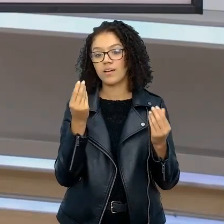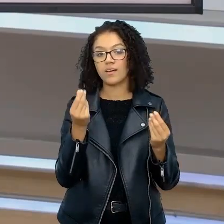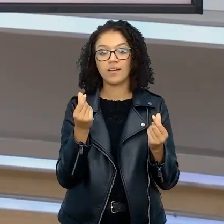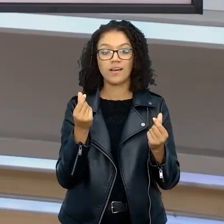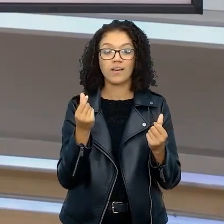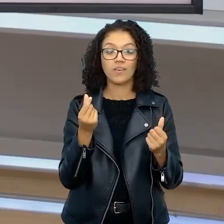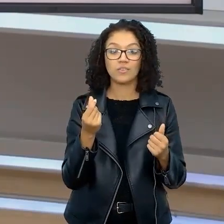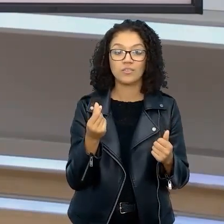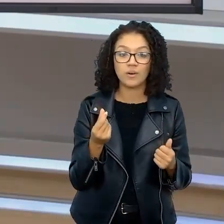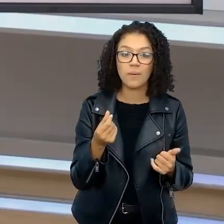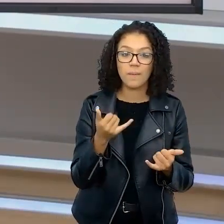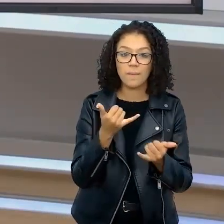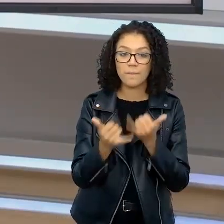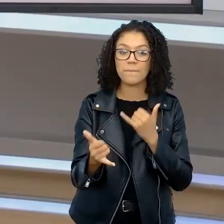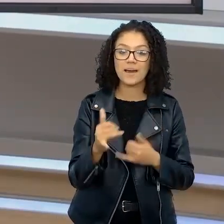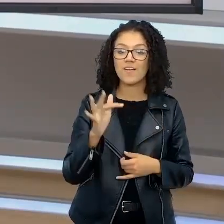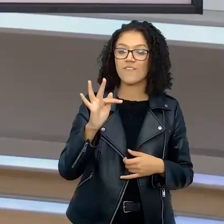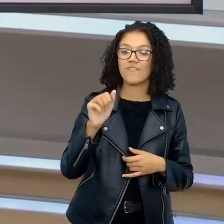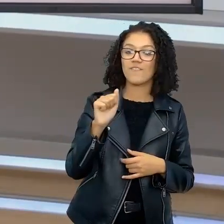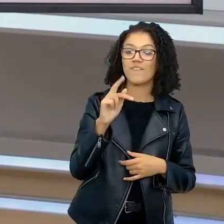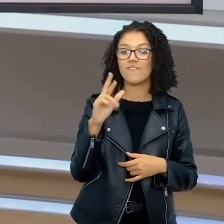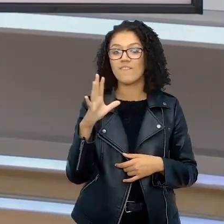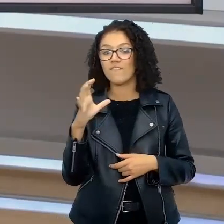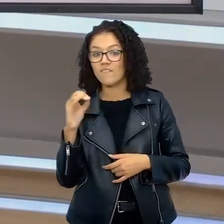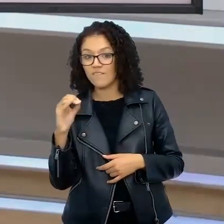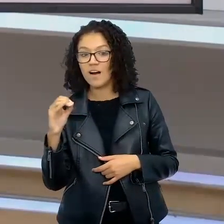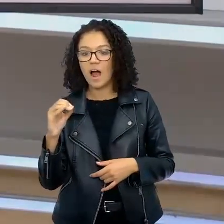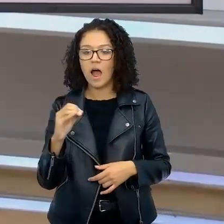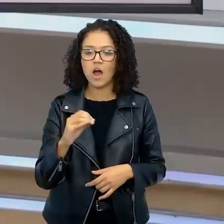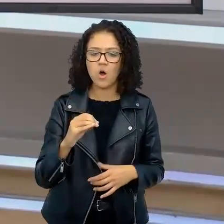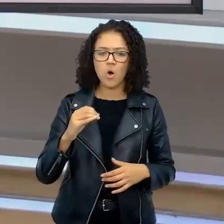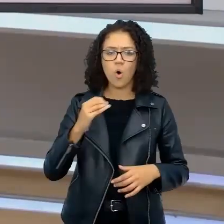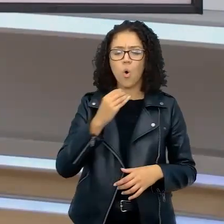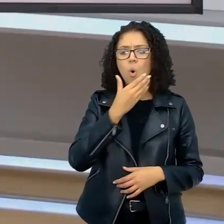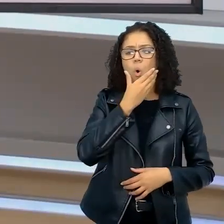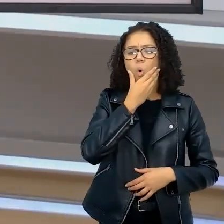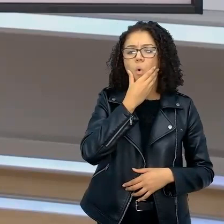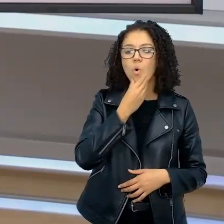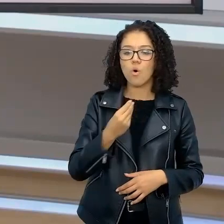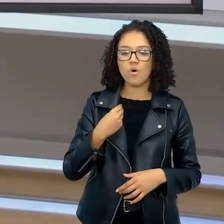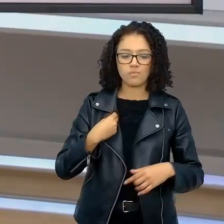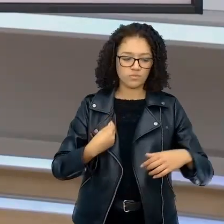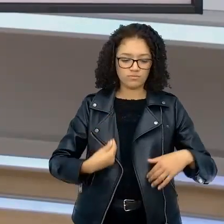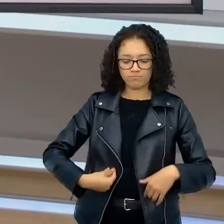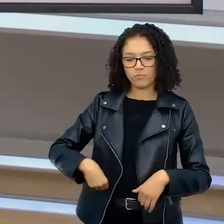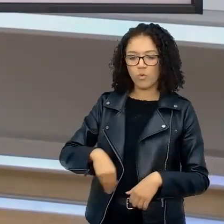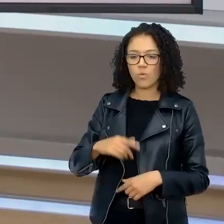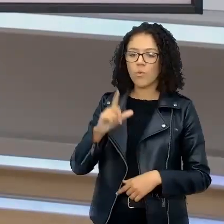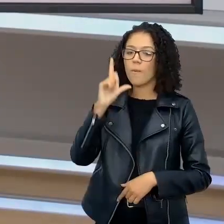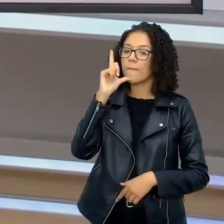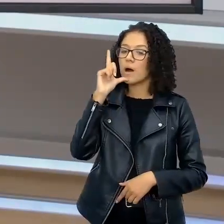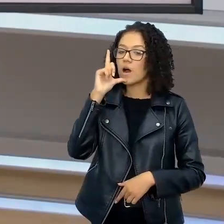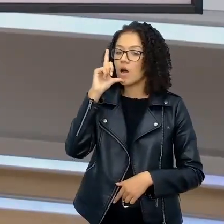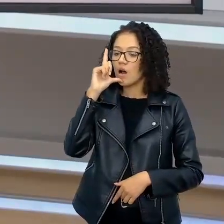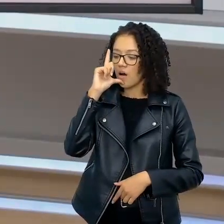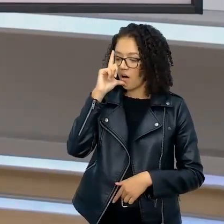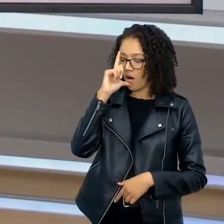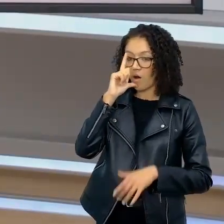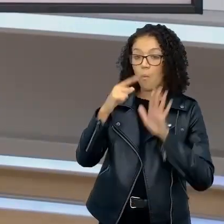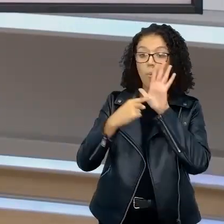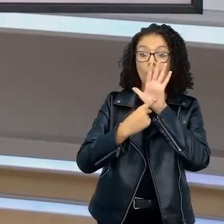o formato de um falo, né, ou até um próprio homem com um pênis para fora. Isso é muito comum